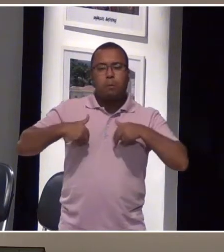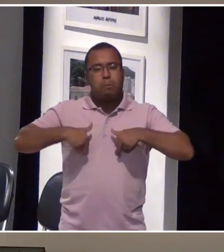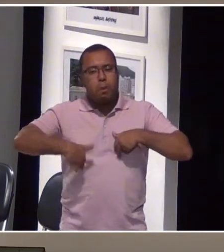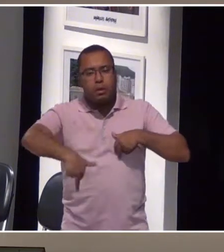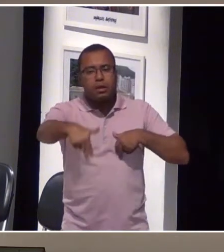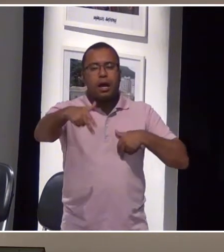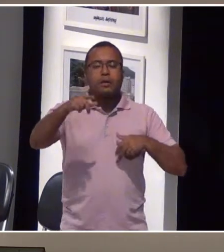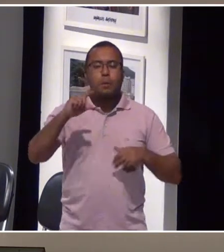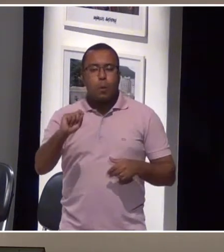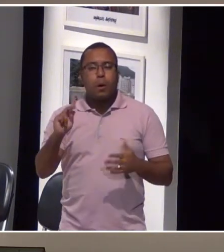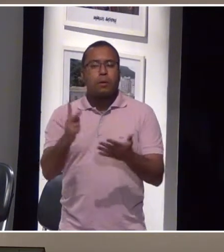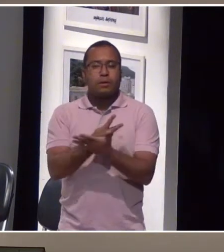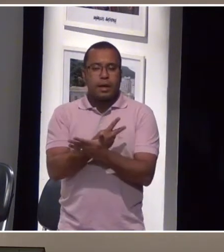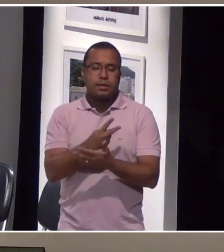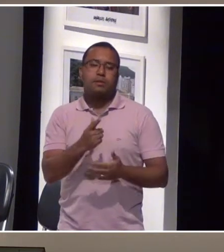mobilidade,